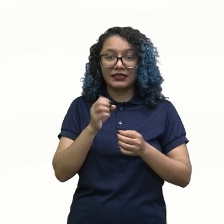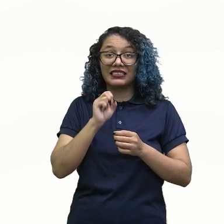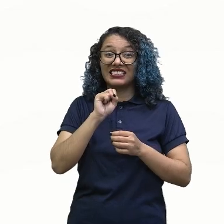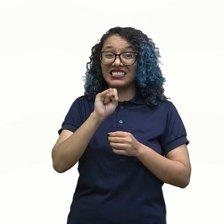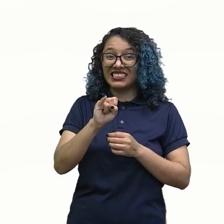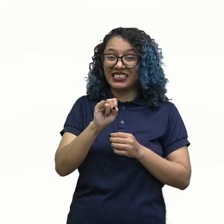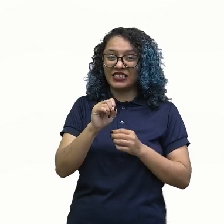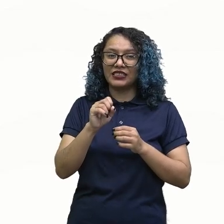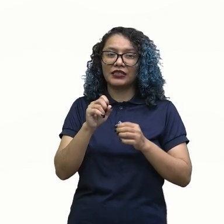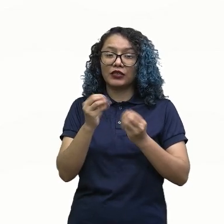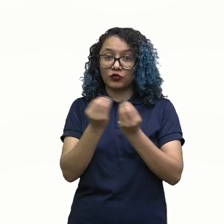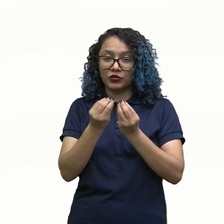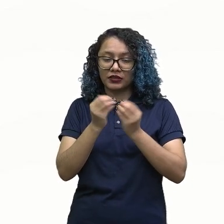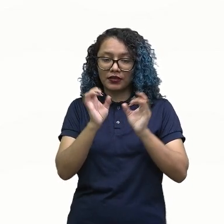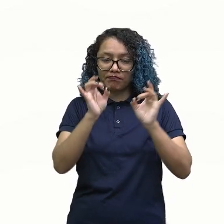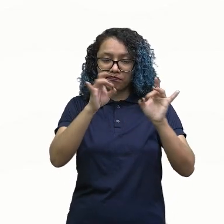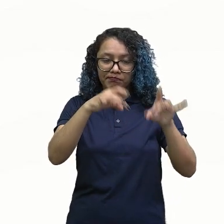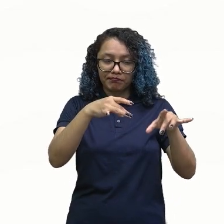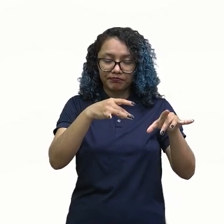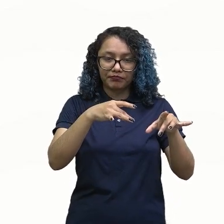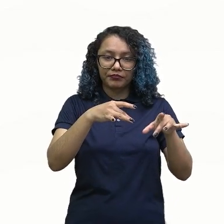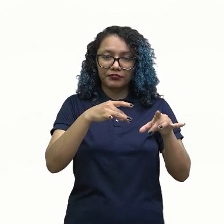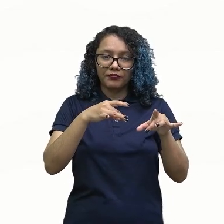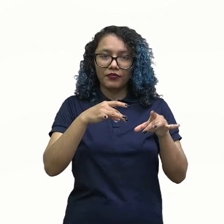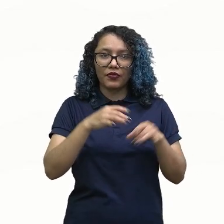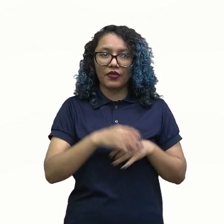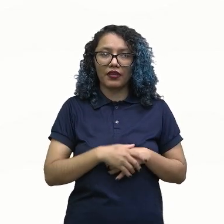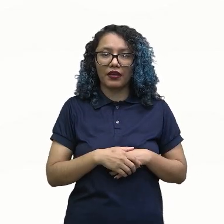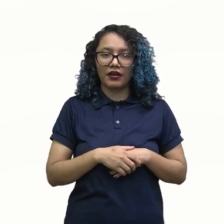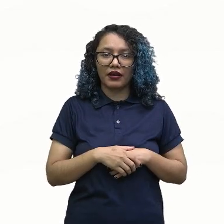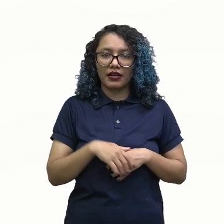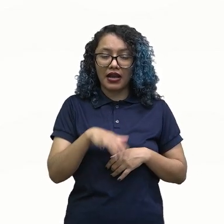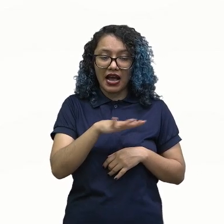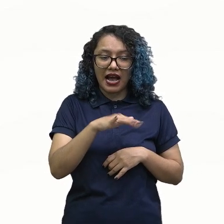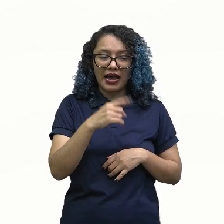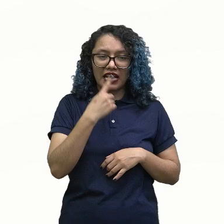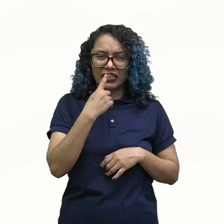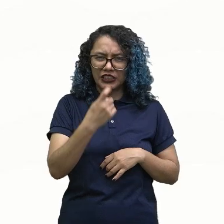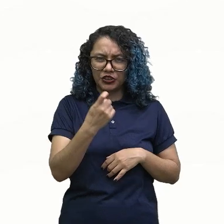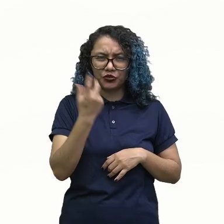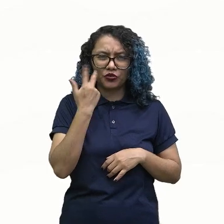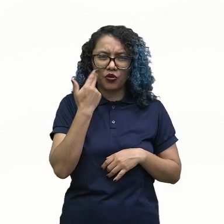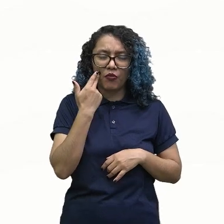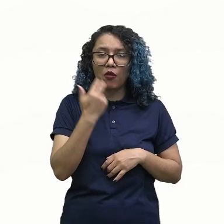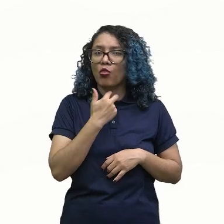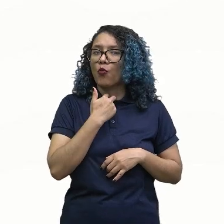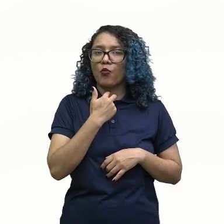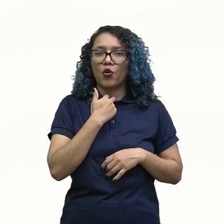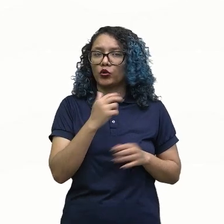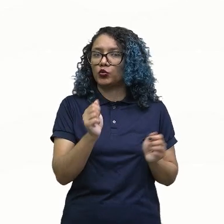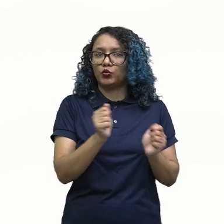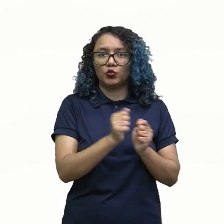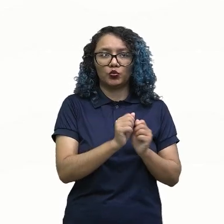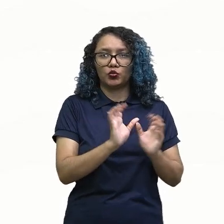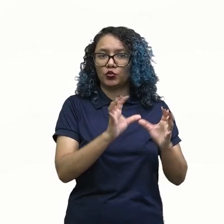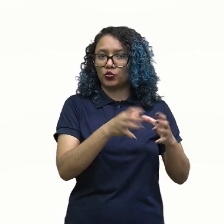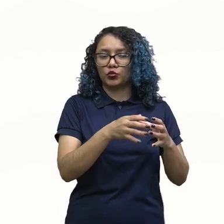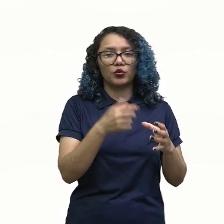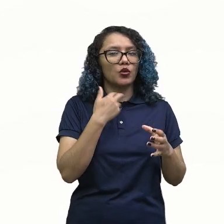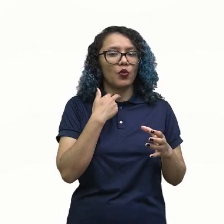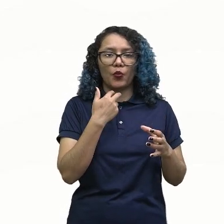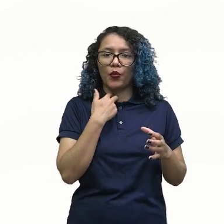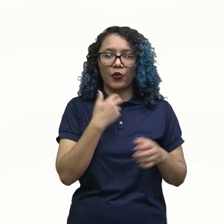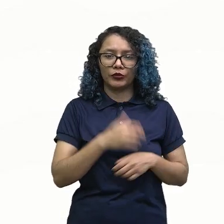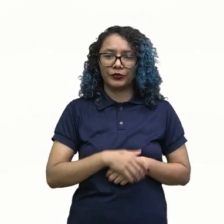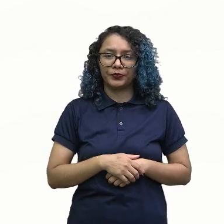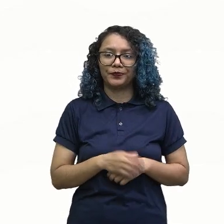essa substância, ela não pode ser jogada em lixo comum, tá? Ela não pode ser descartada em lixo